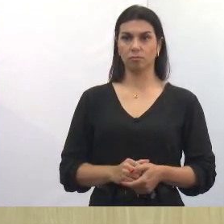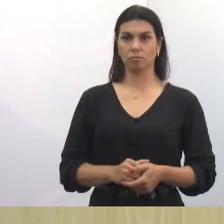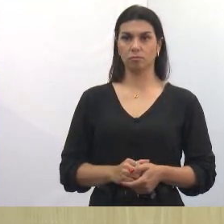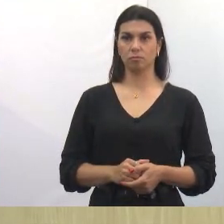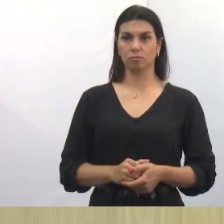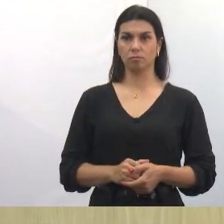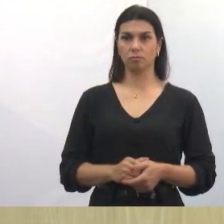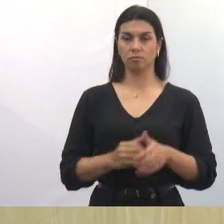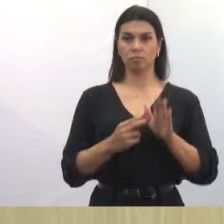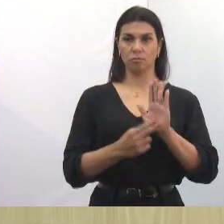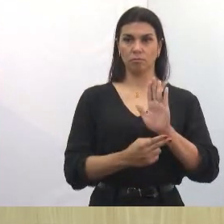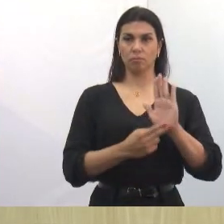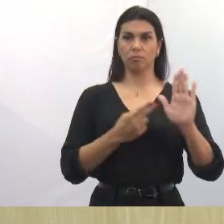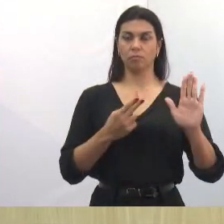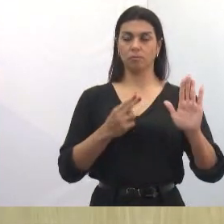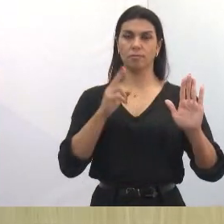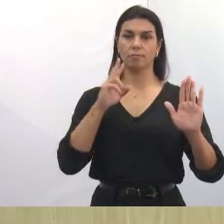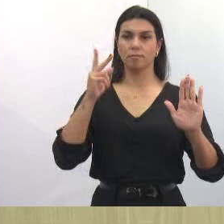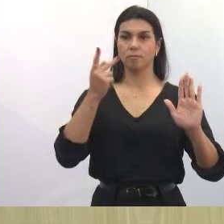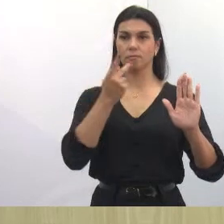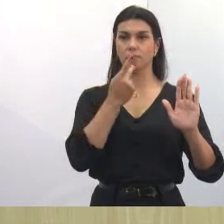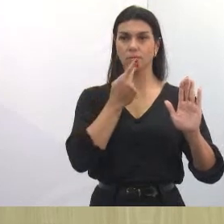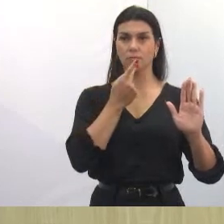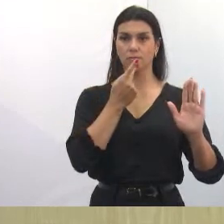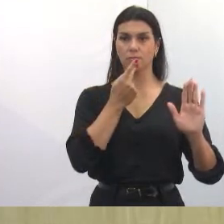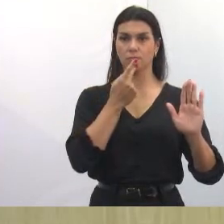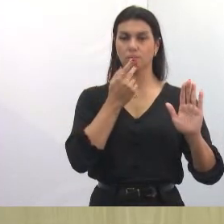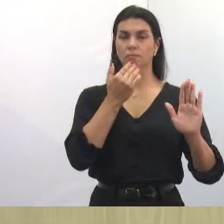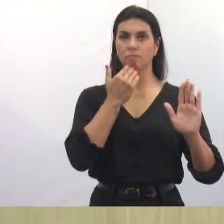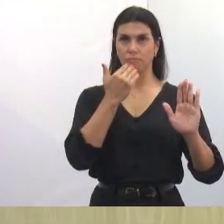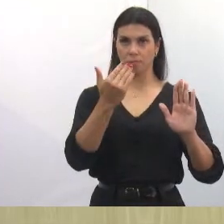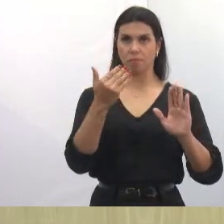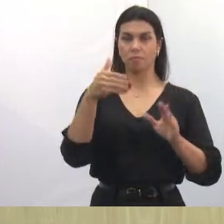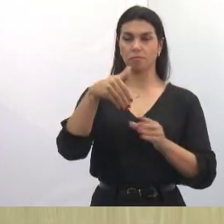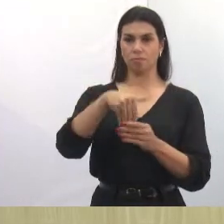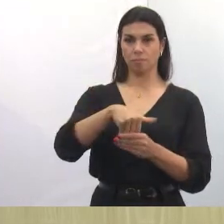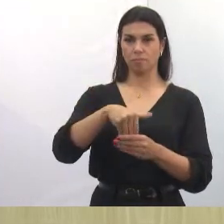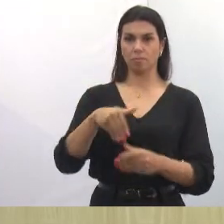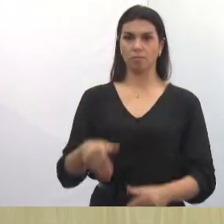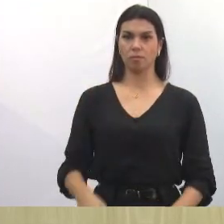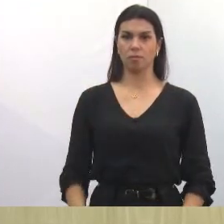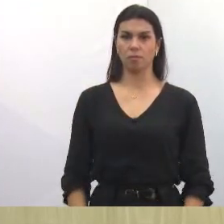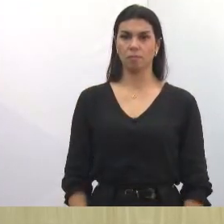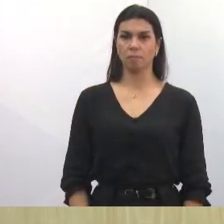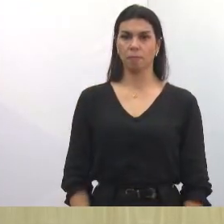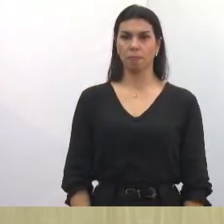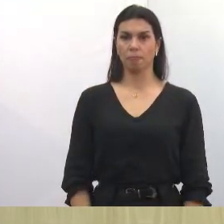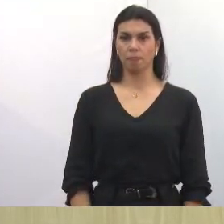Subscrevemos. Autoria, vereador Hernani Barreto. Foi pedido votação.